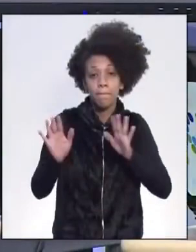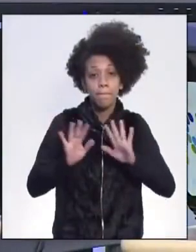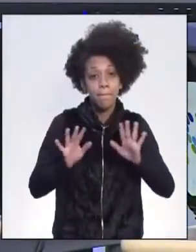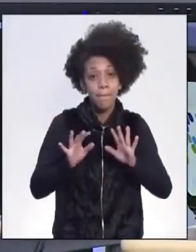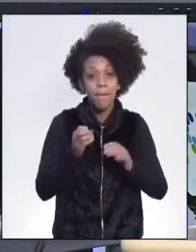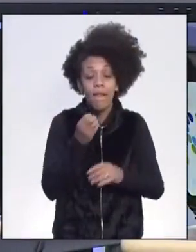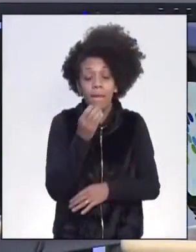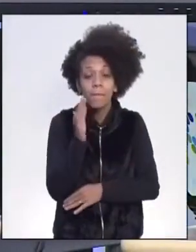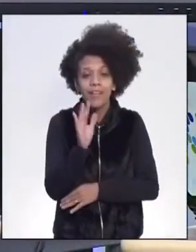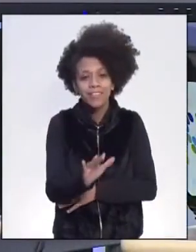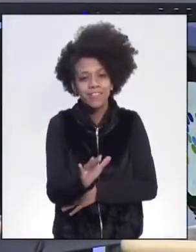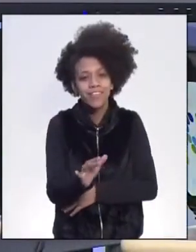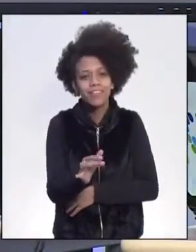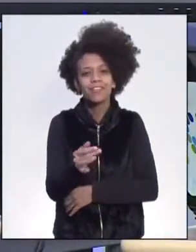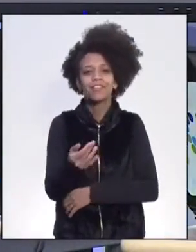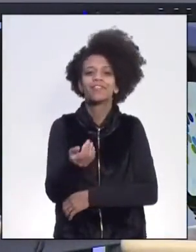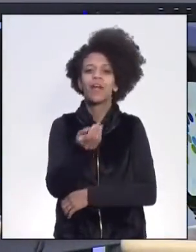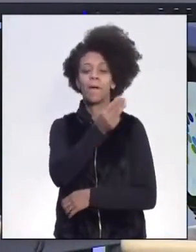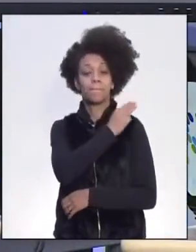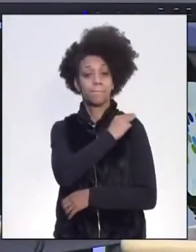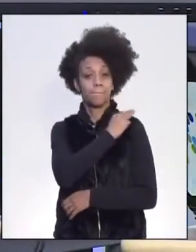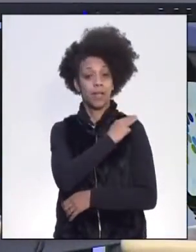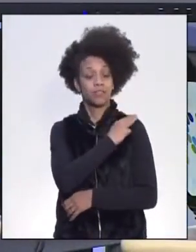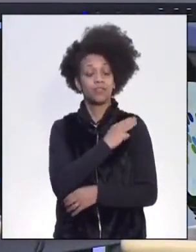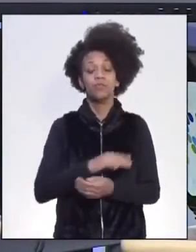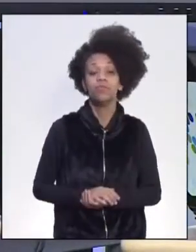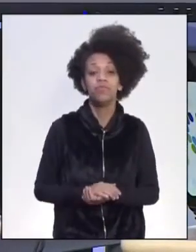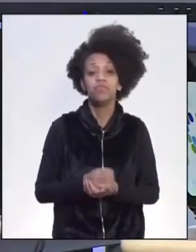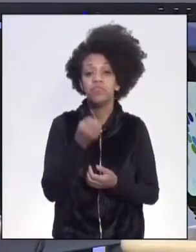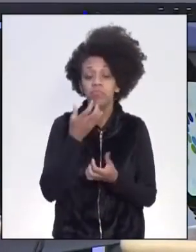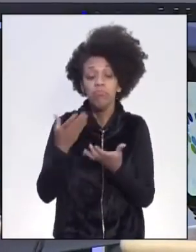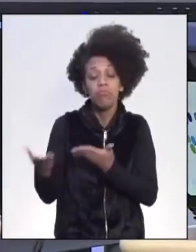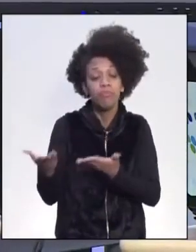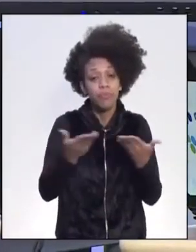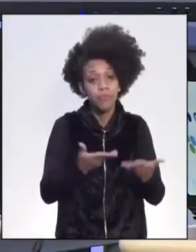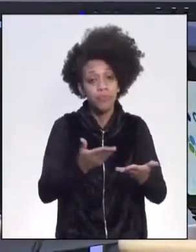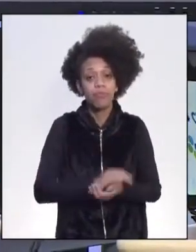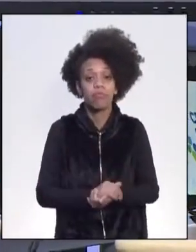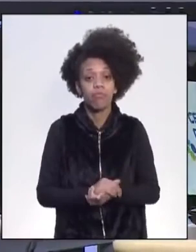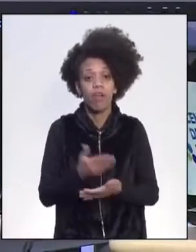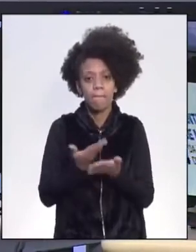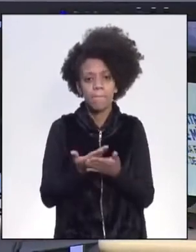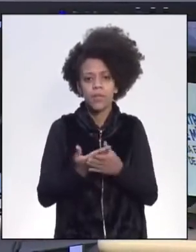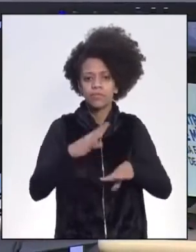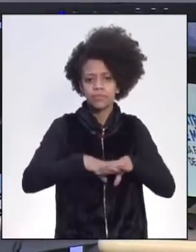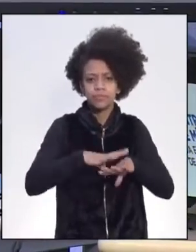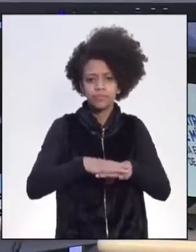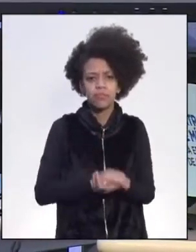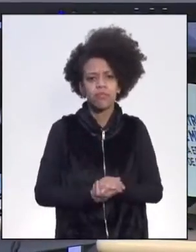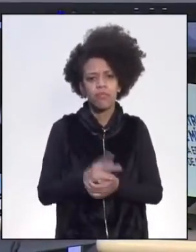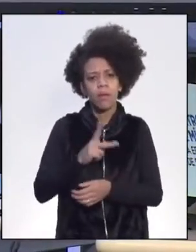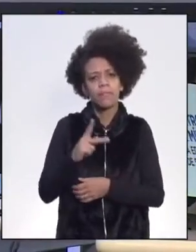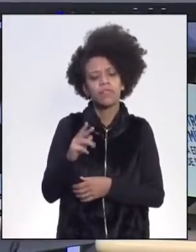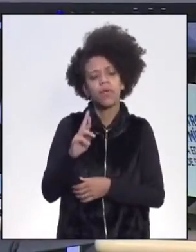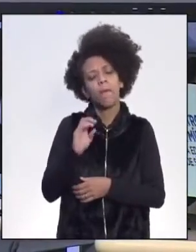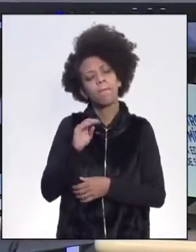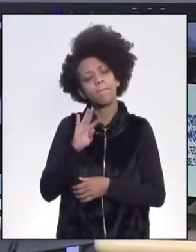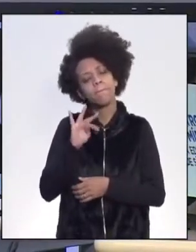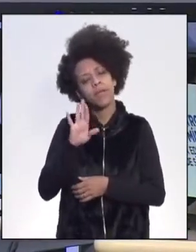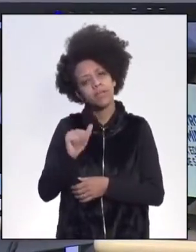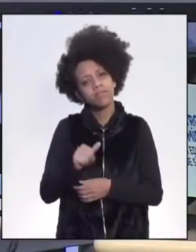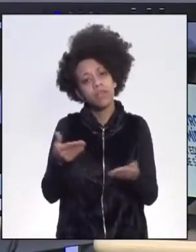Olá, boa tarde, alunos da primeira série do ensino médio. Sejam todos bem-vindos à aula de matemática. Eu sou a professora Roberta